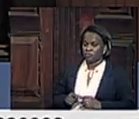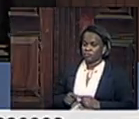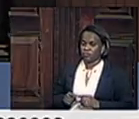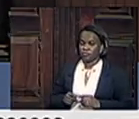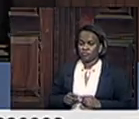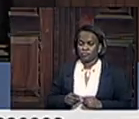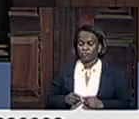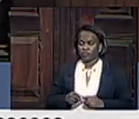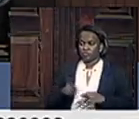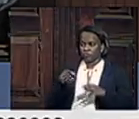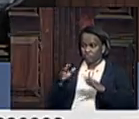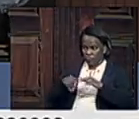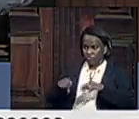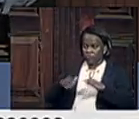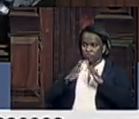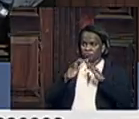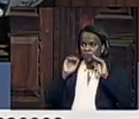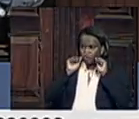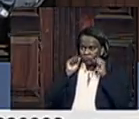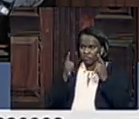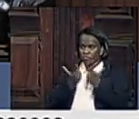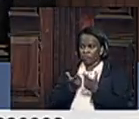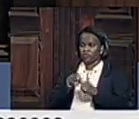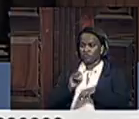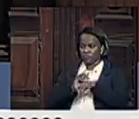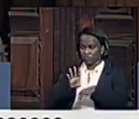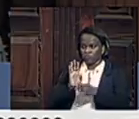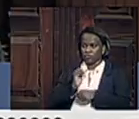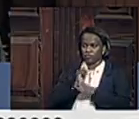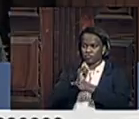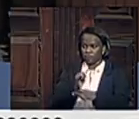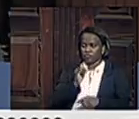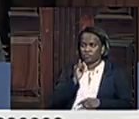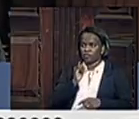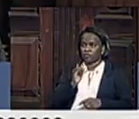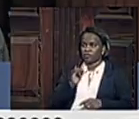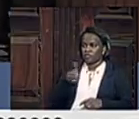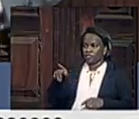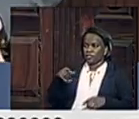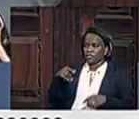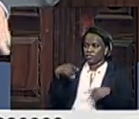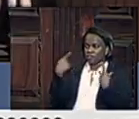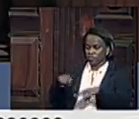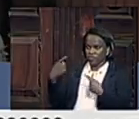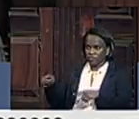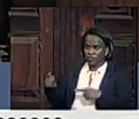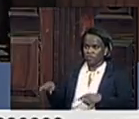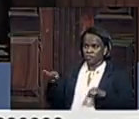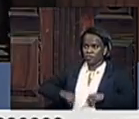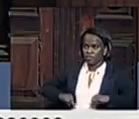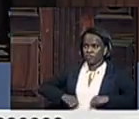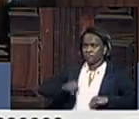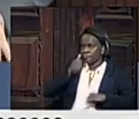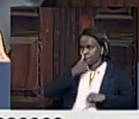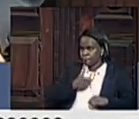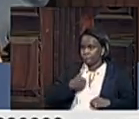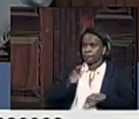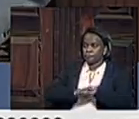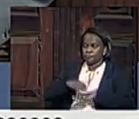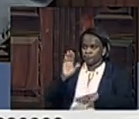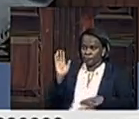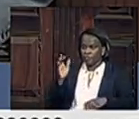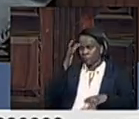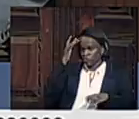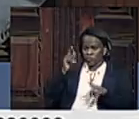para esta casa mensagens para penalizar, para perseguir, para sacrificar ainda mais